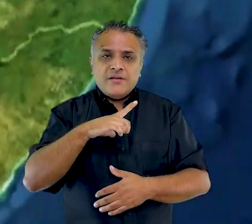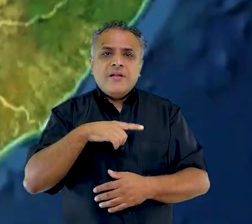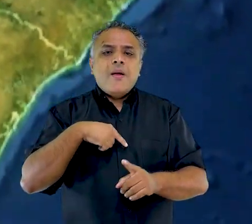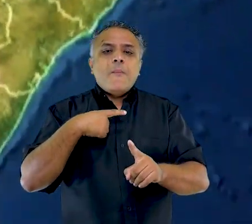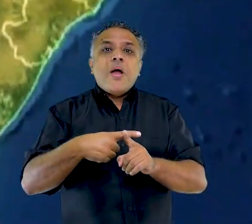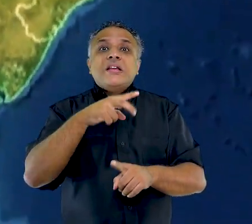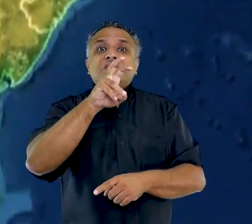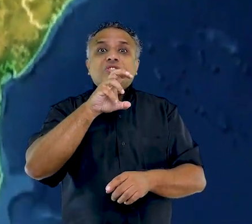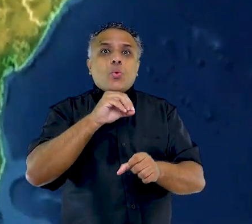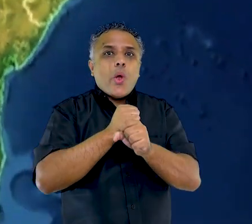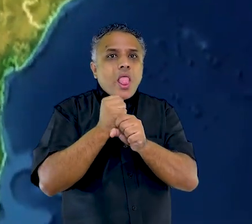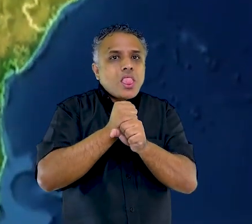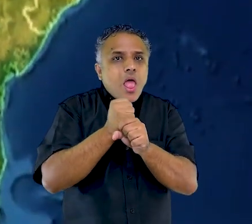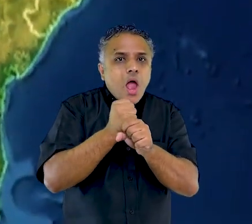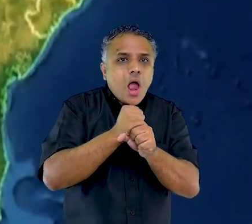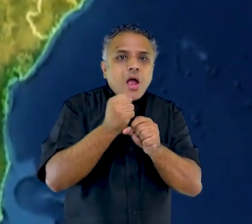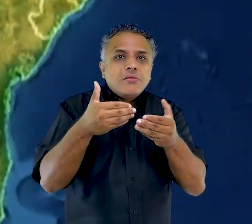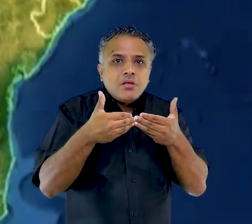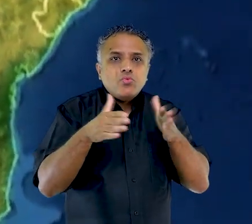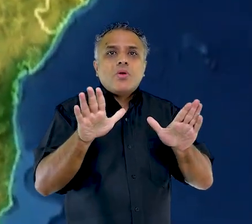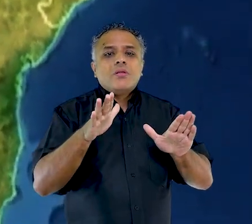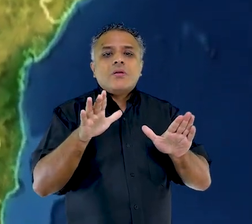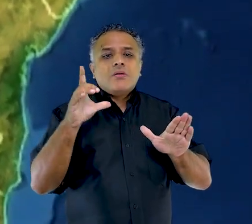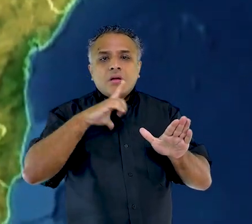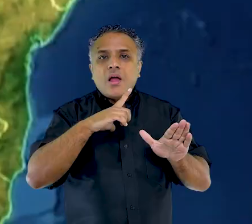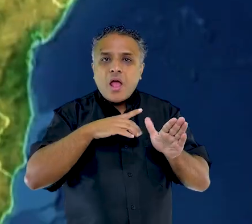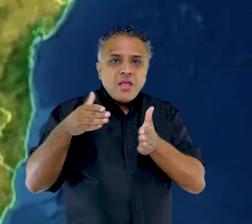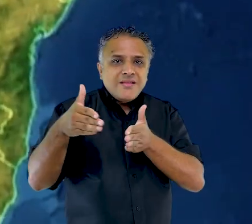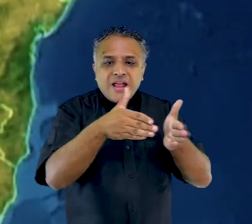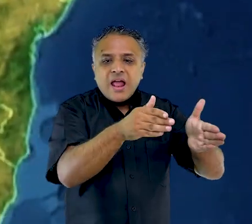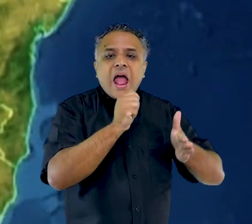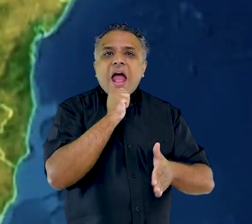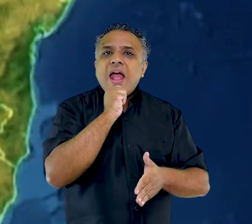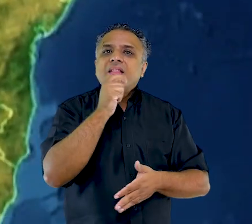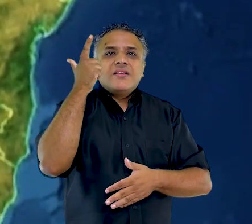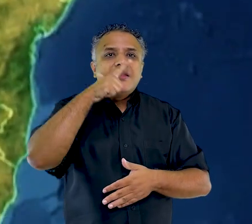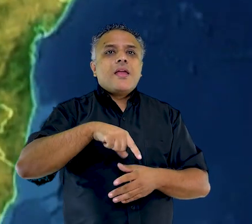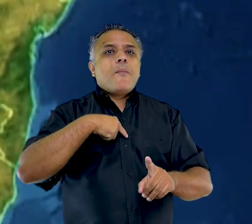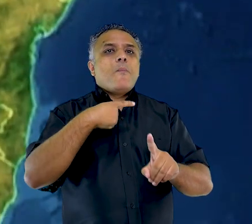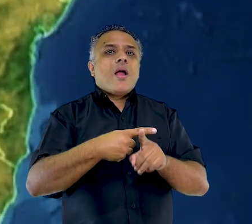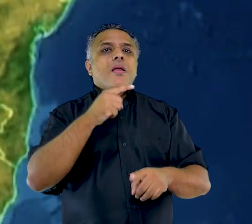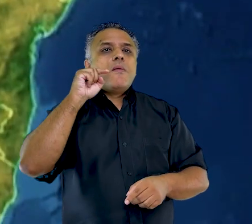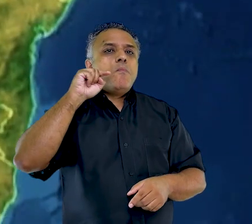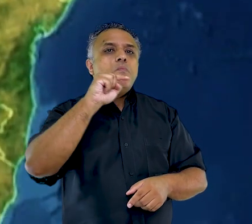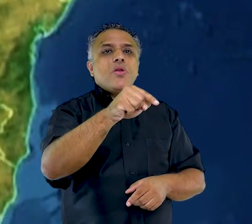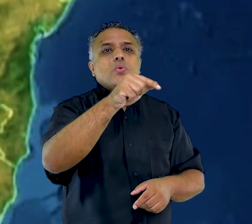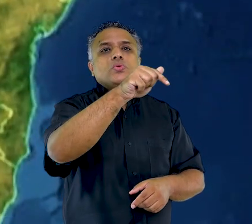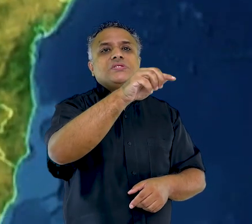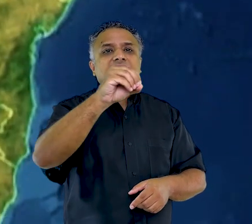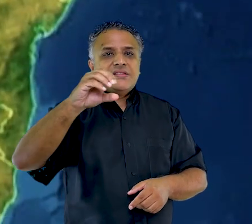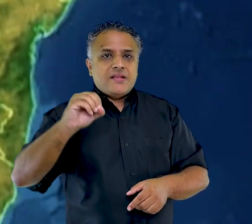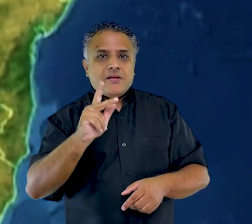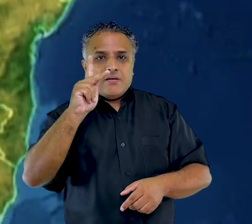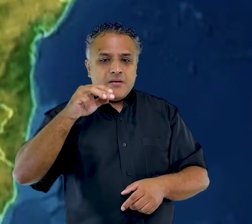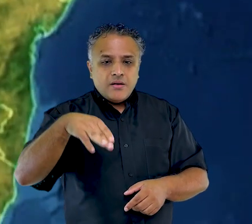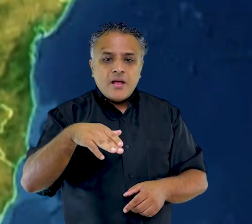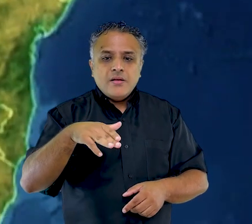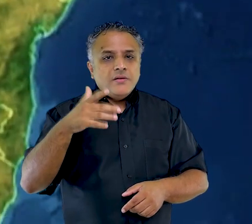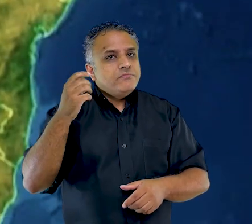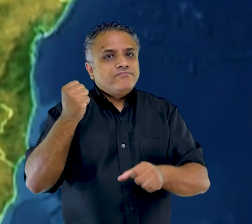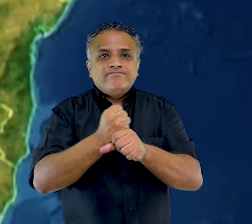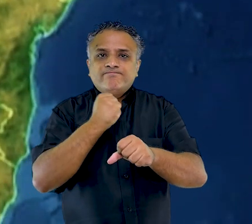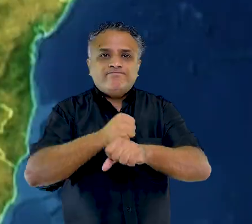50 anos desde a sua inauguração, a estrada ainda tem mais de 1.700 quilômetros sem